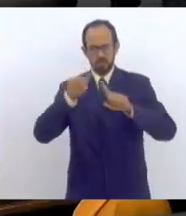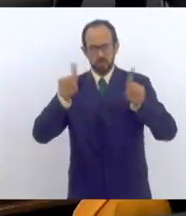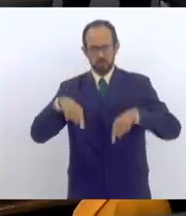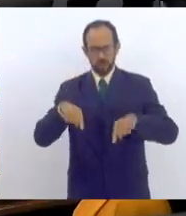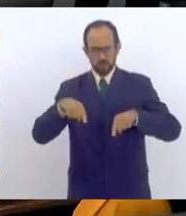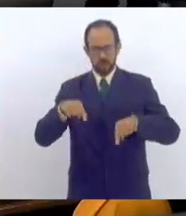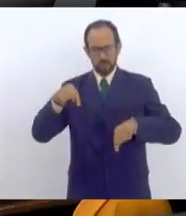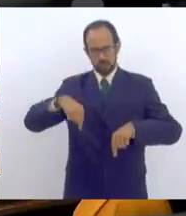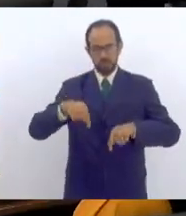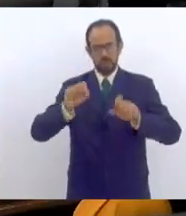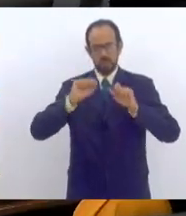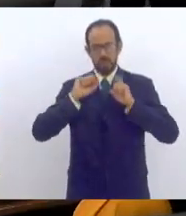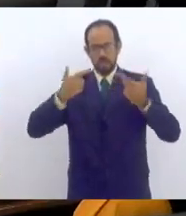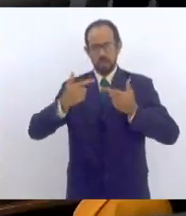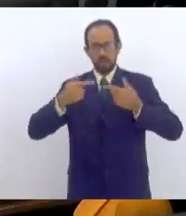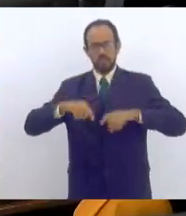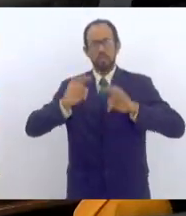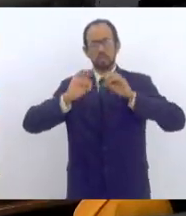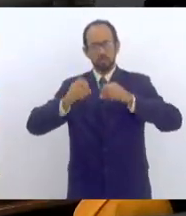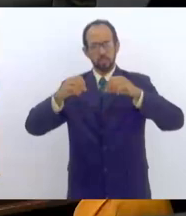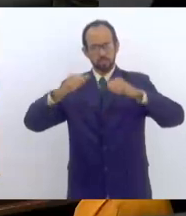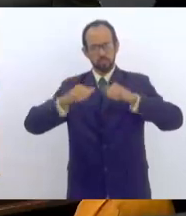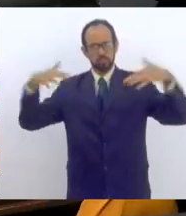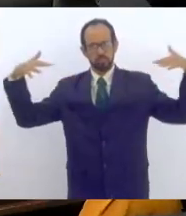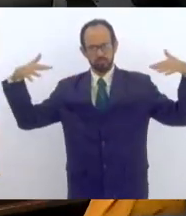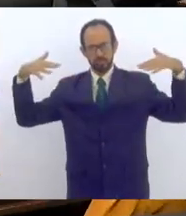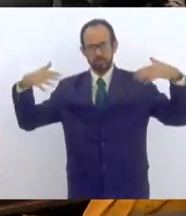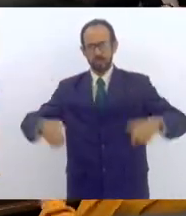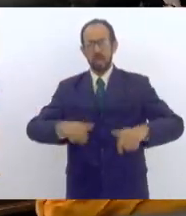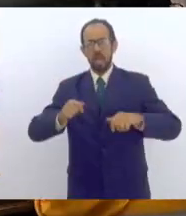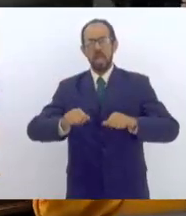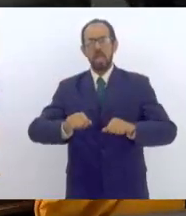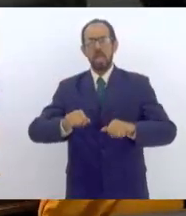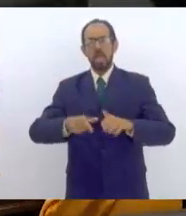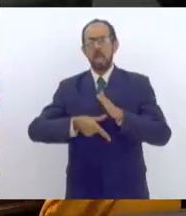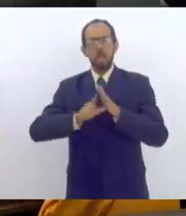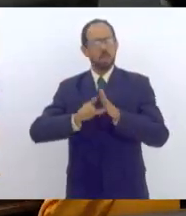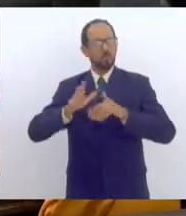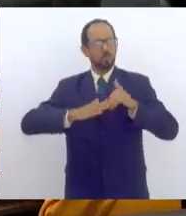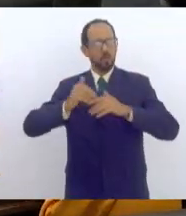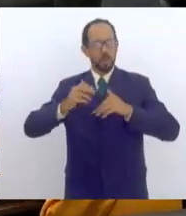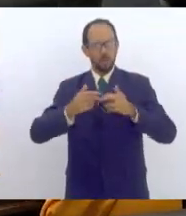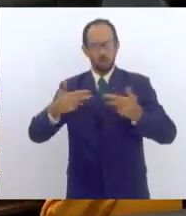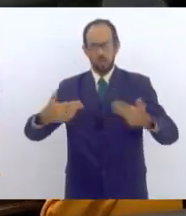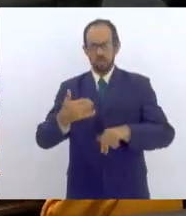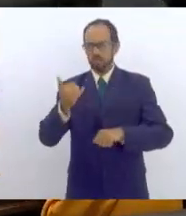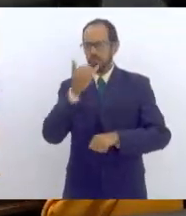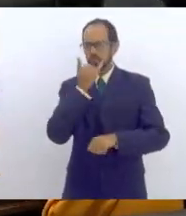presente. Antes de mais nada, desculpe um pouco o atraso para o início da sessão.